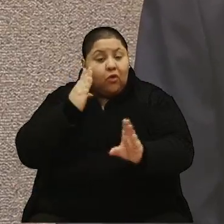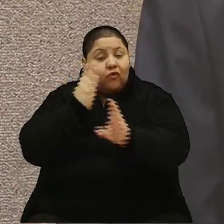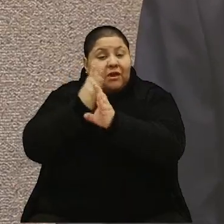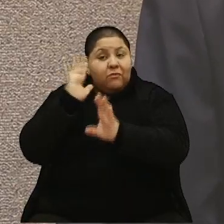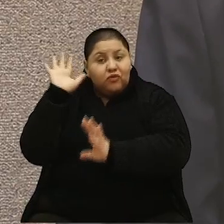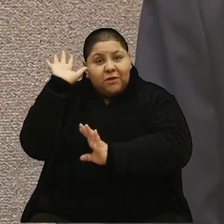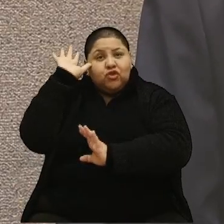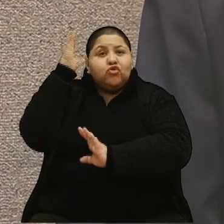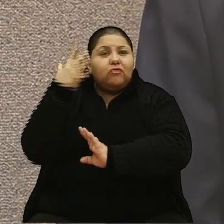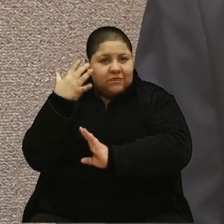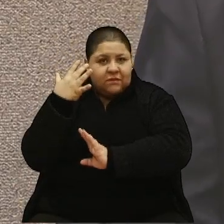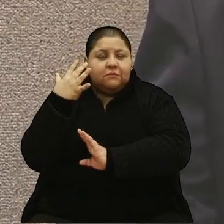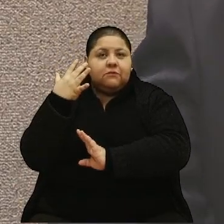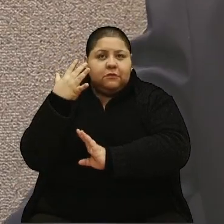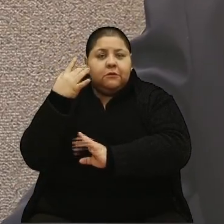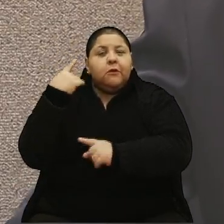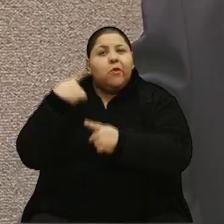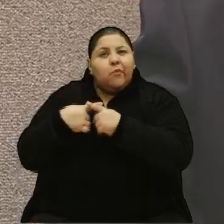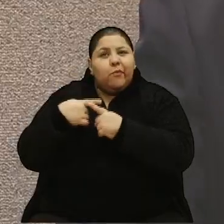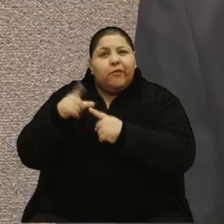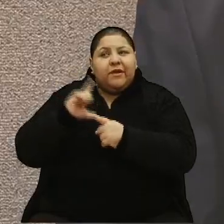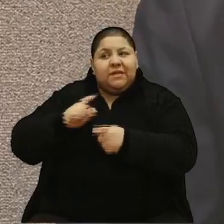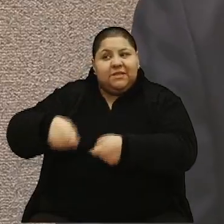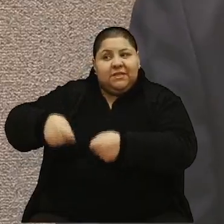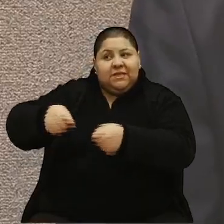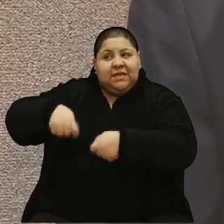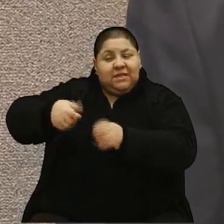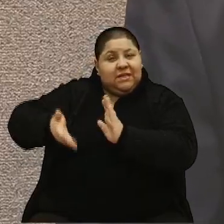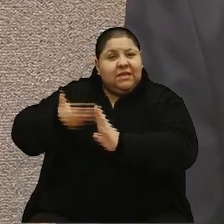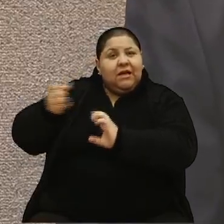saída, porque se tem que gastar mais na